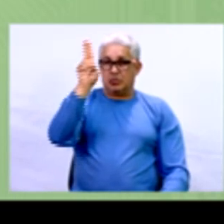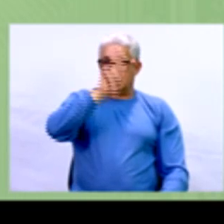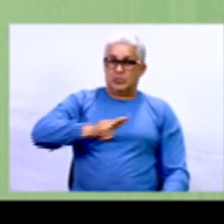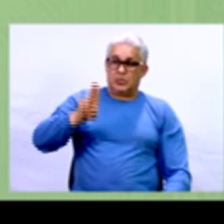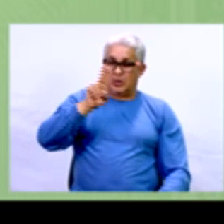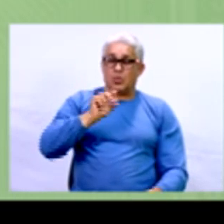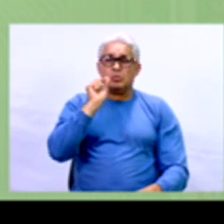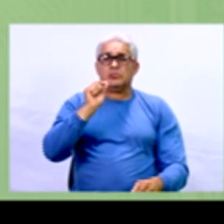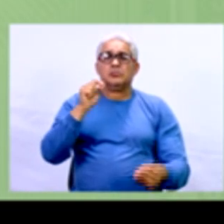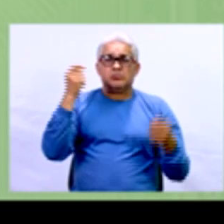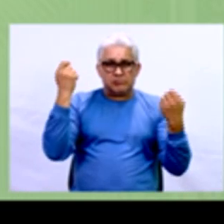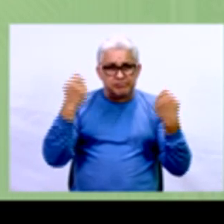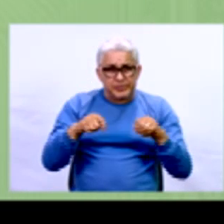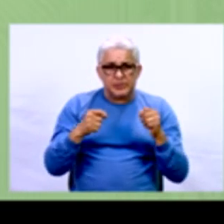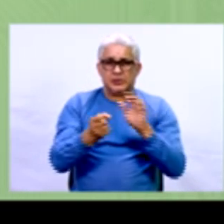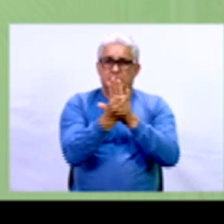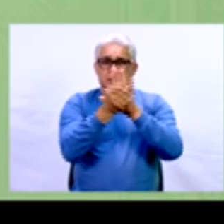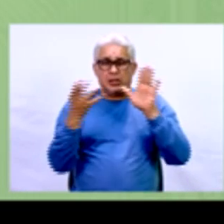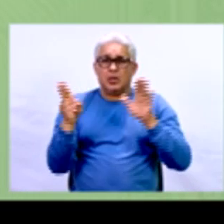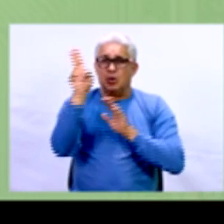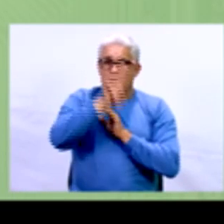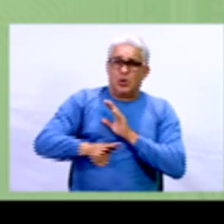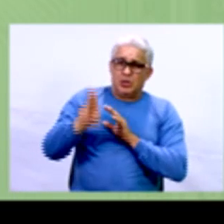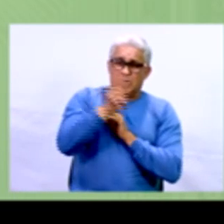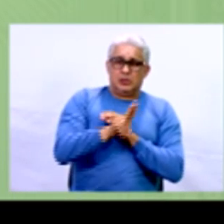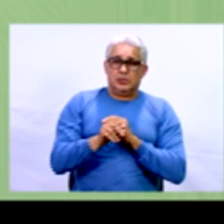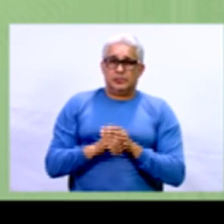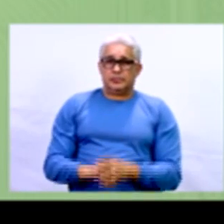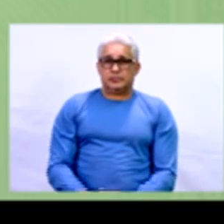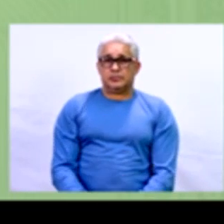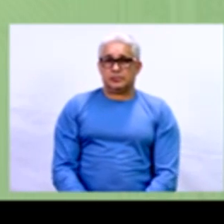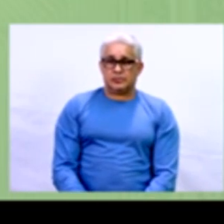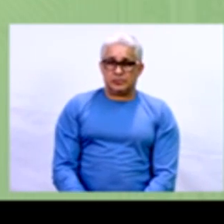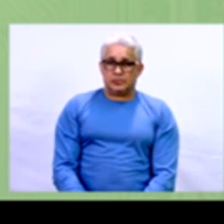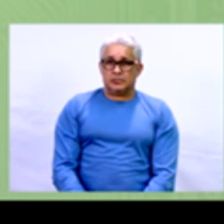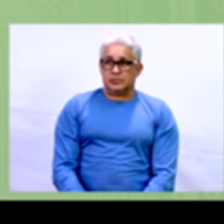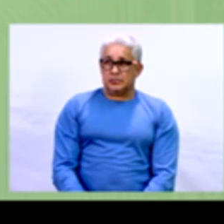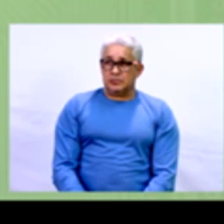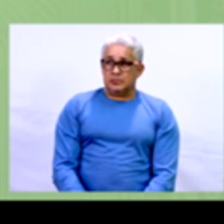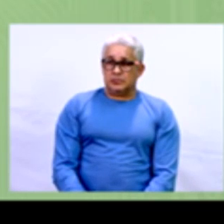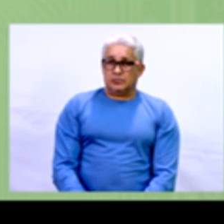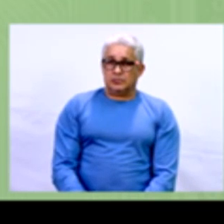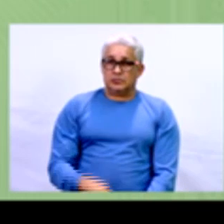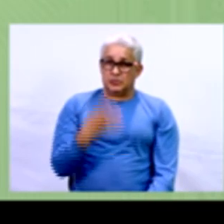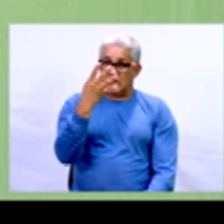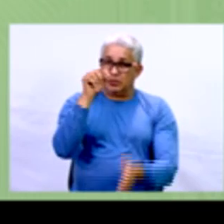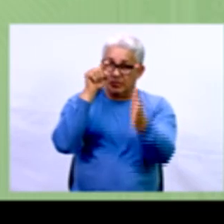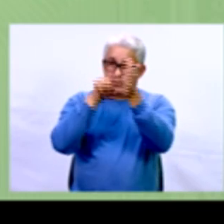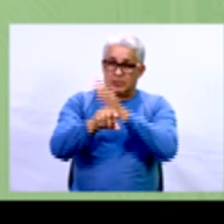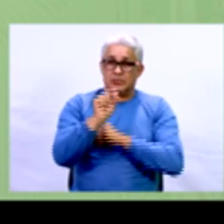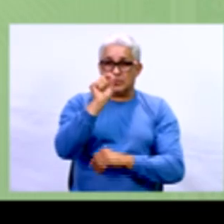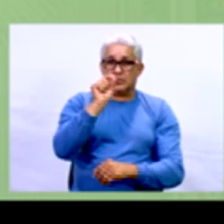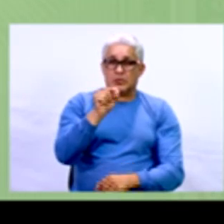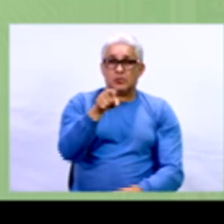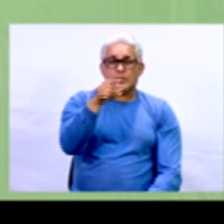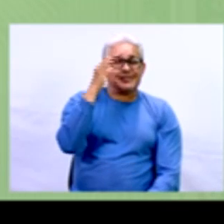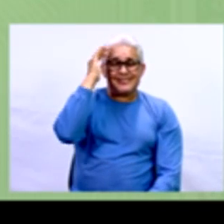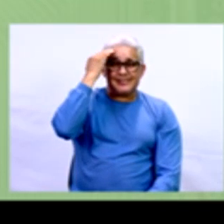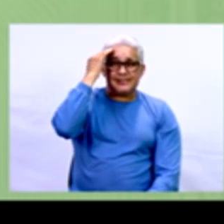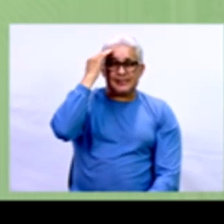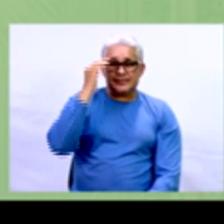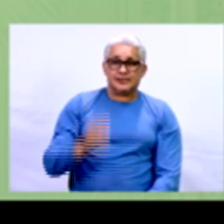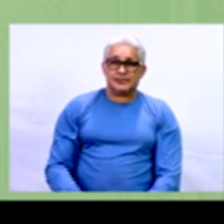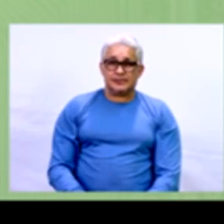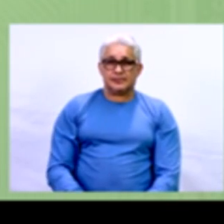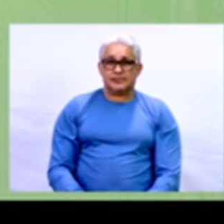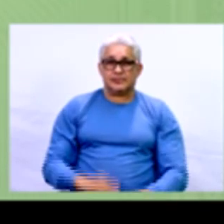aplicação precisa para utilizar o recurso multimídia? E a pergunta 4, o que você entendeu